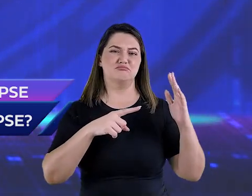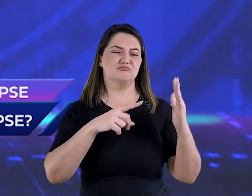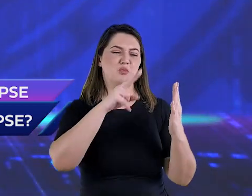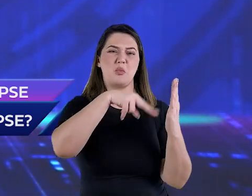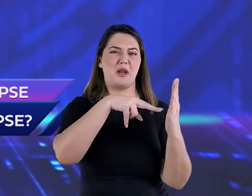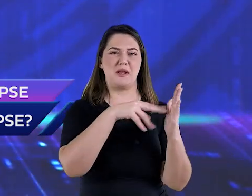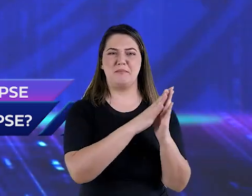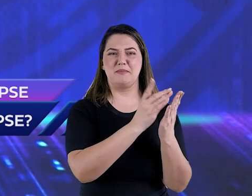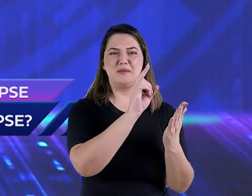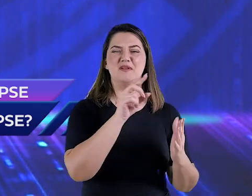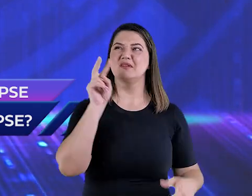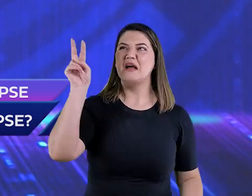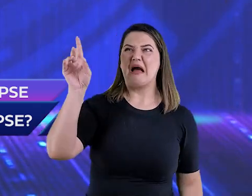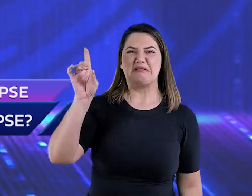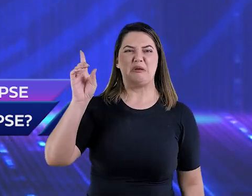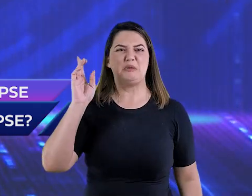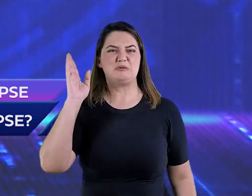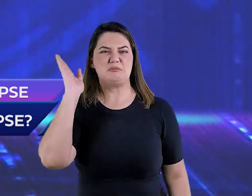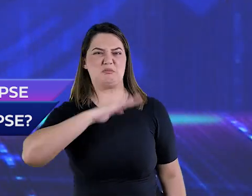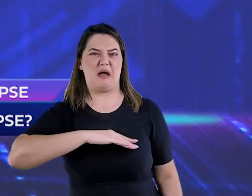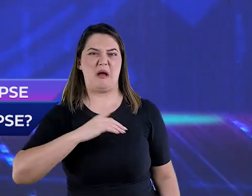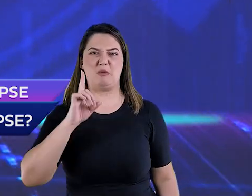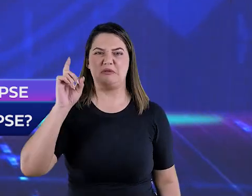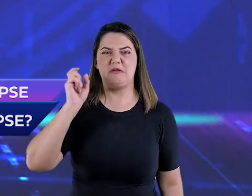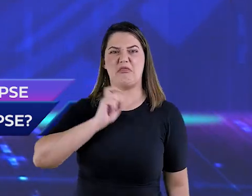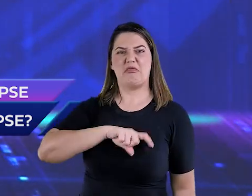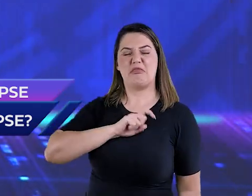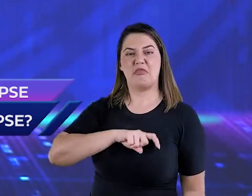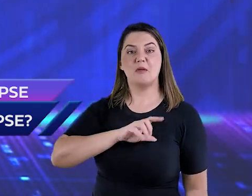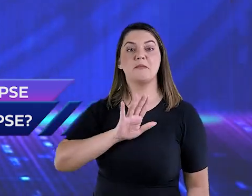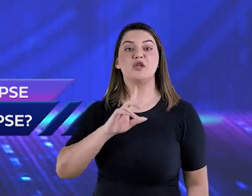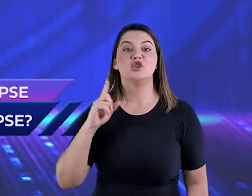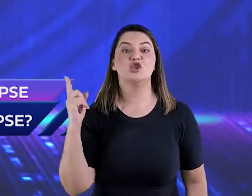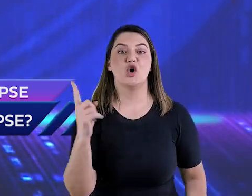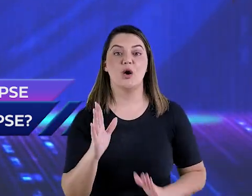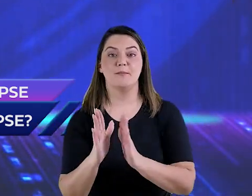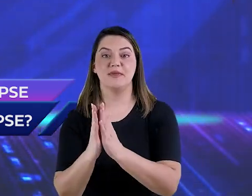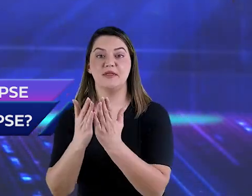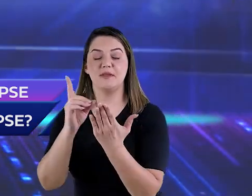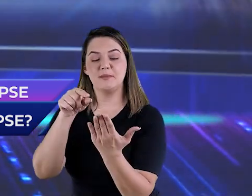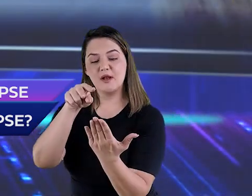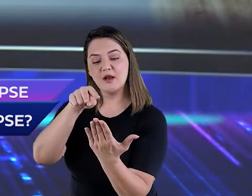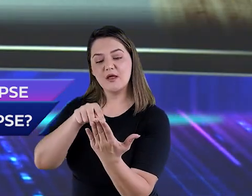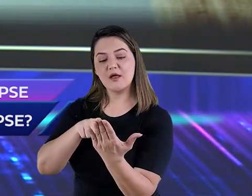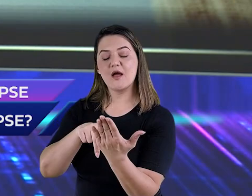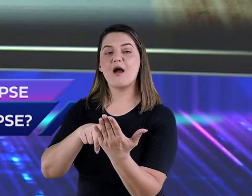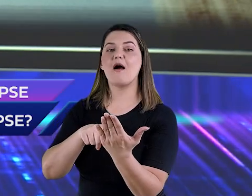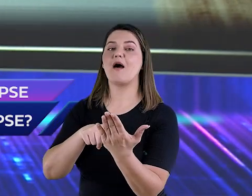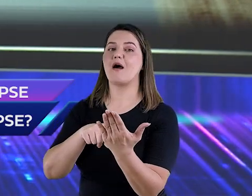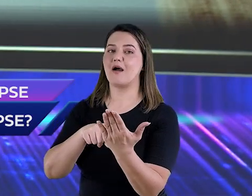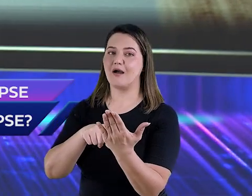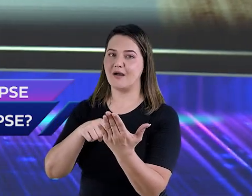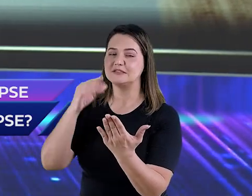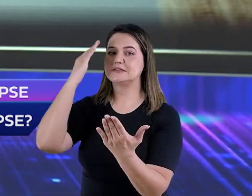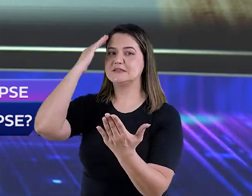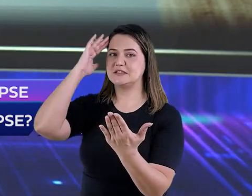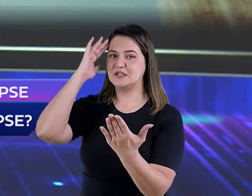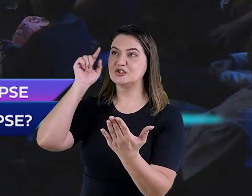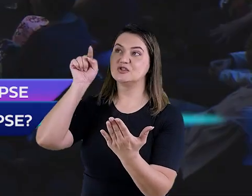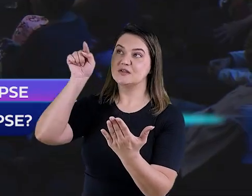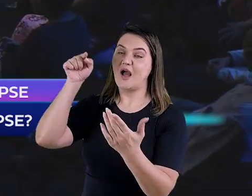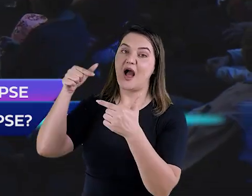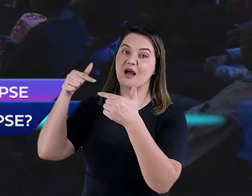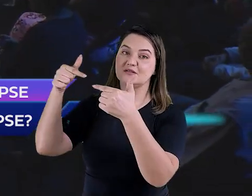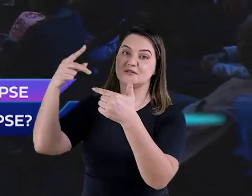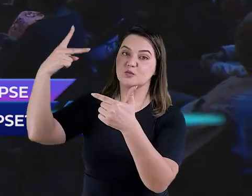leem, aqueles que compreendem a Bíblia, terão uma leitura completamente diferente daquilo que está acontecendo.